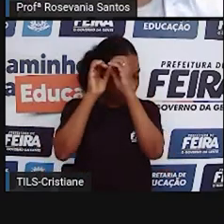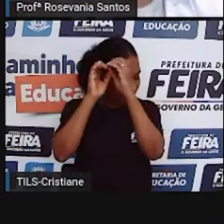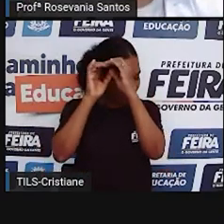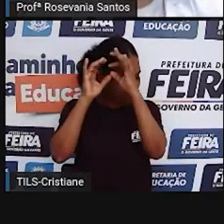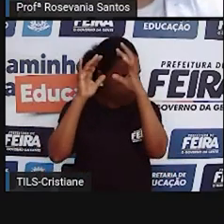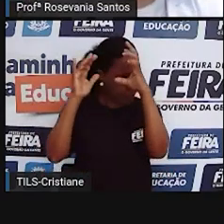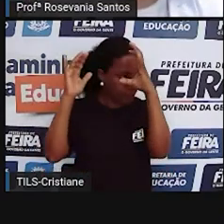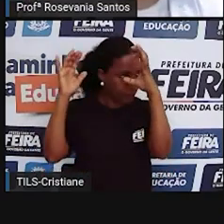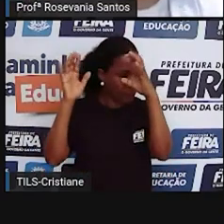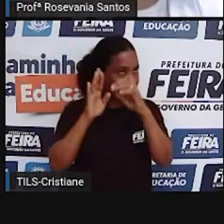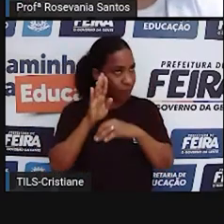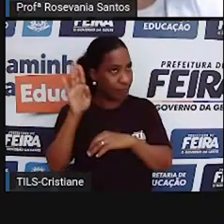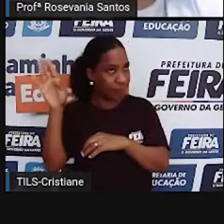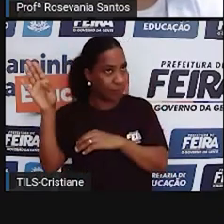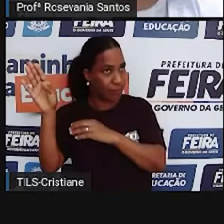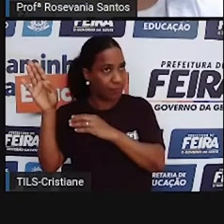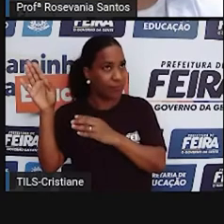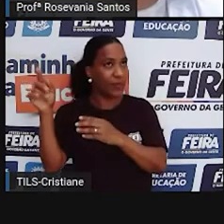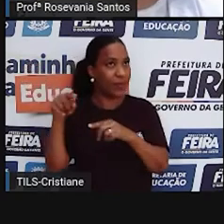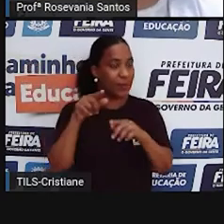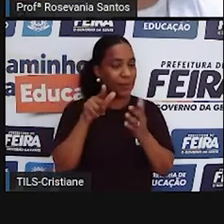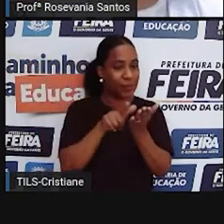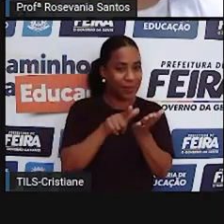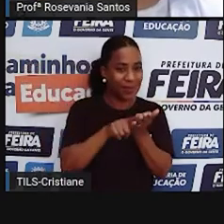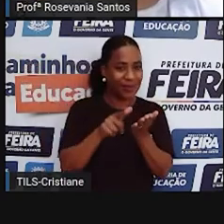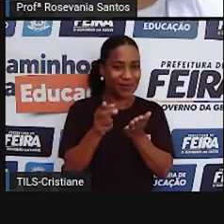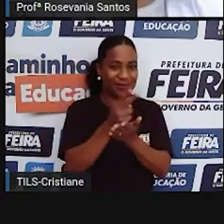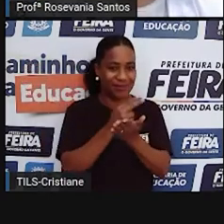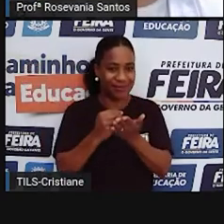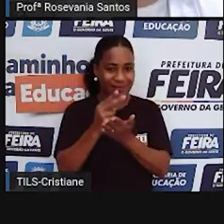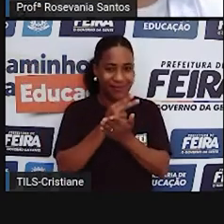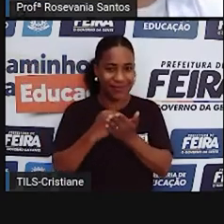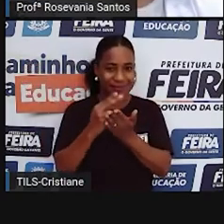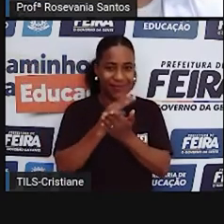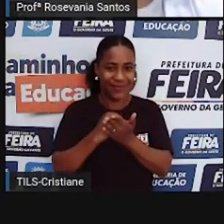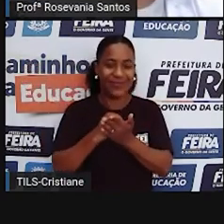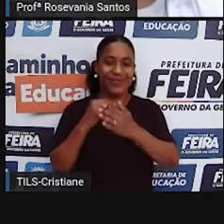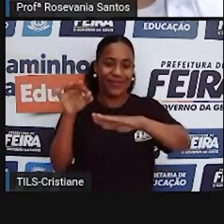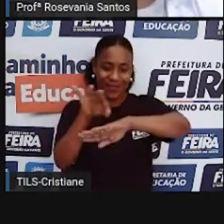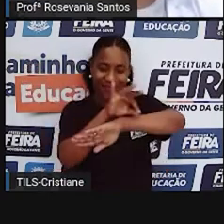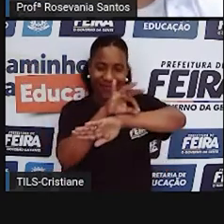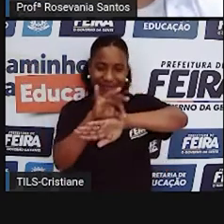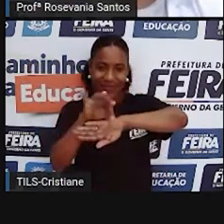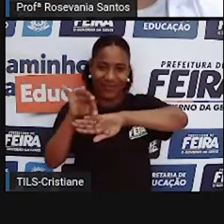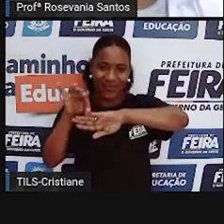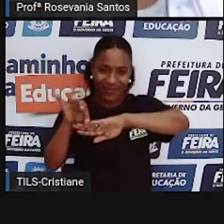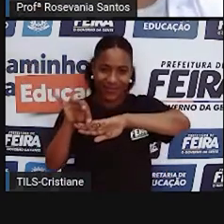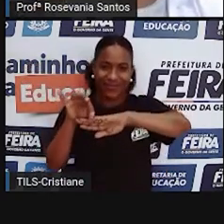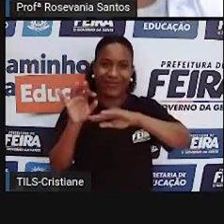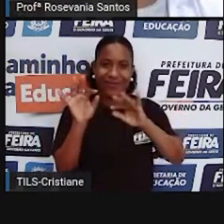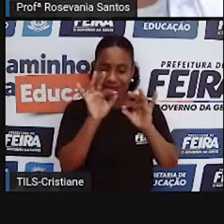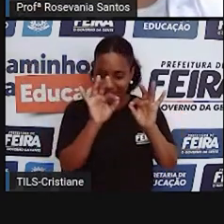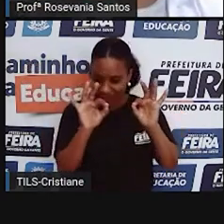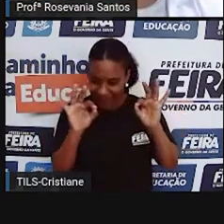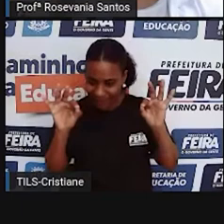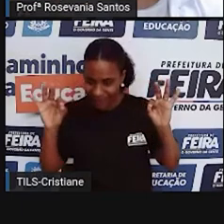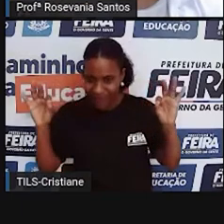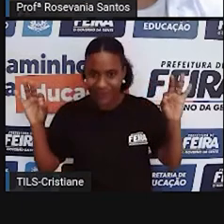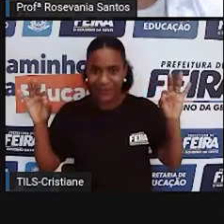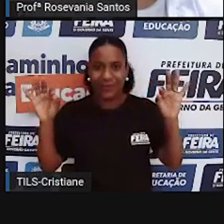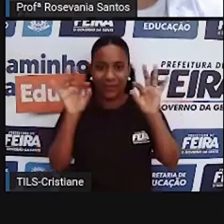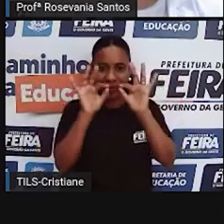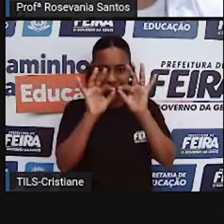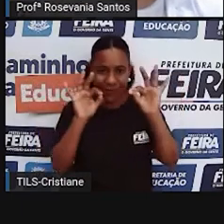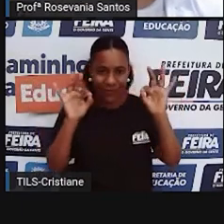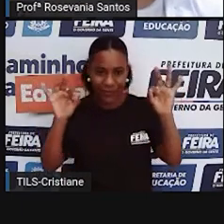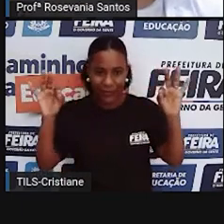E depois, você transcreve ele para o papel. Você faz um risquinho, bota os pontinhos lá. É claro que a gente não faz